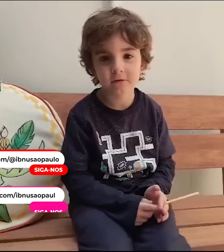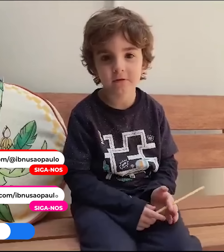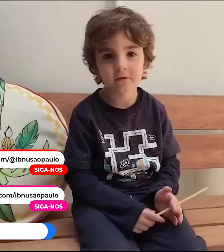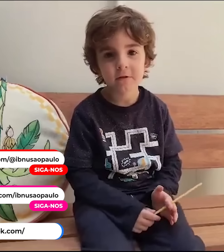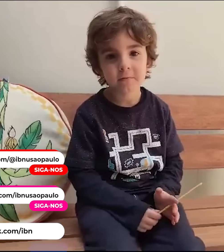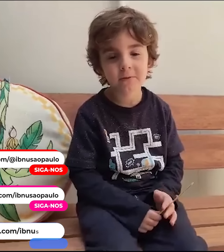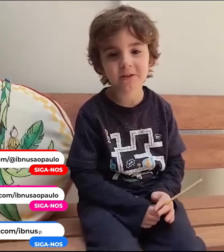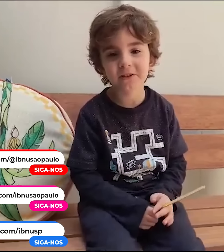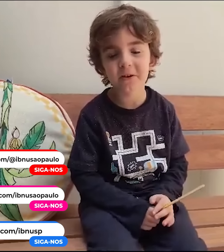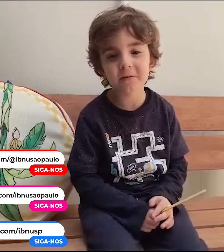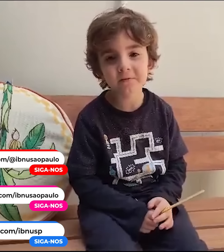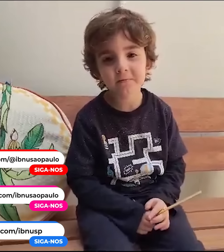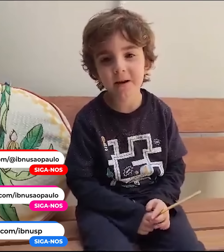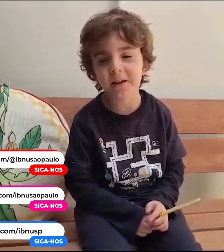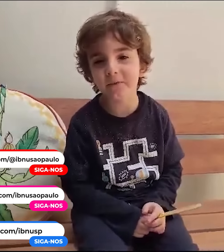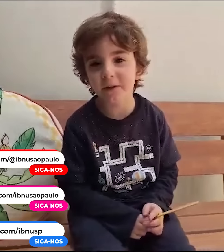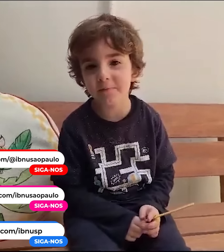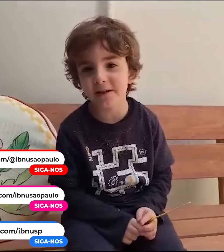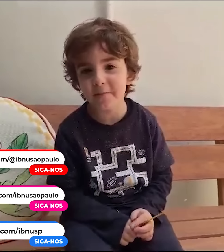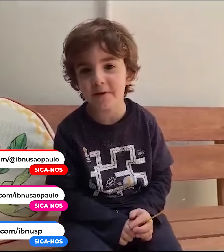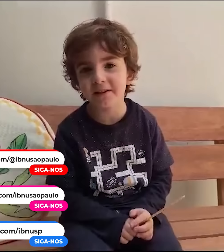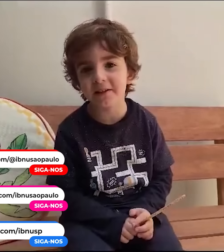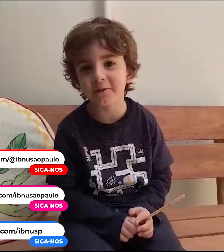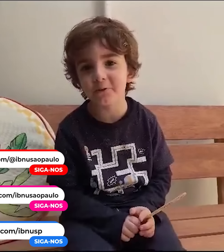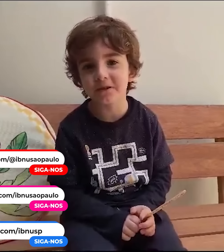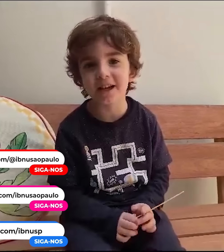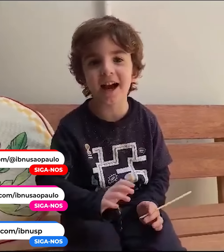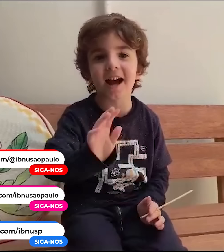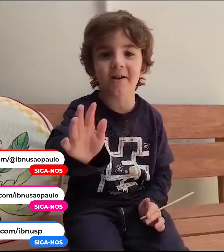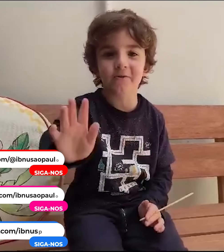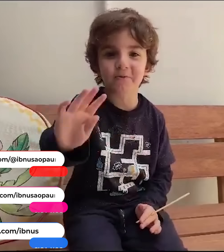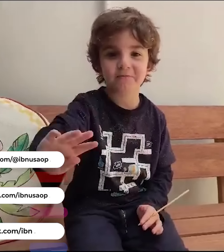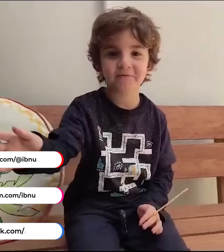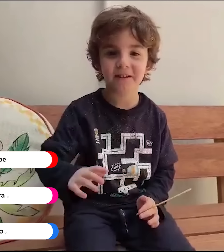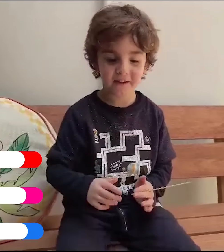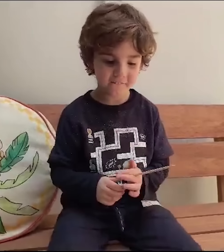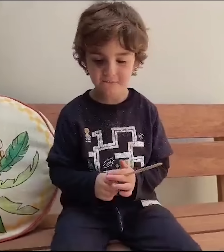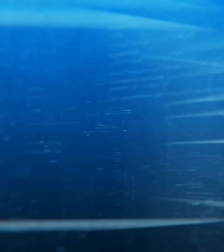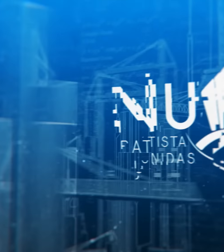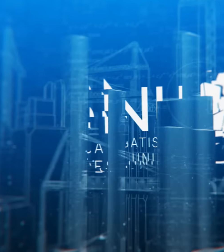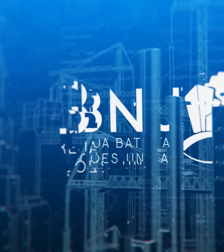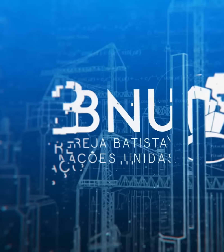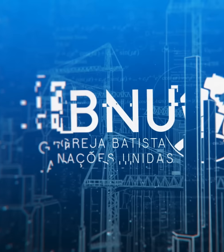Família BNU, tchau!